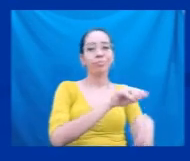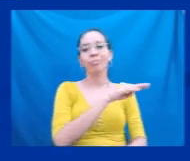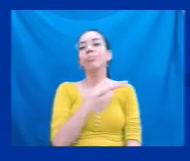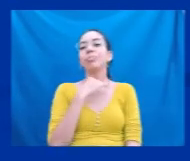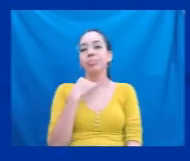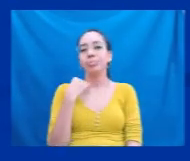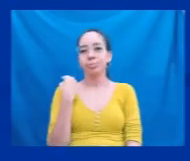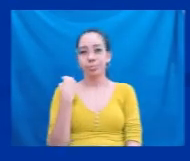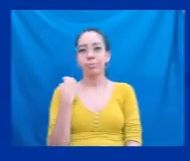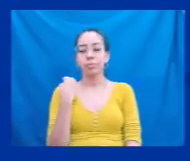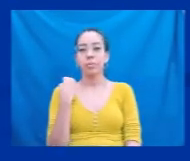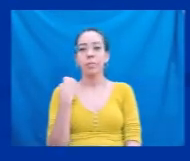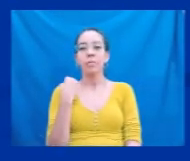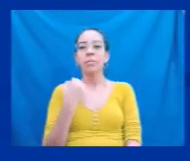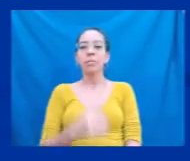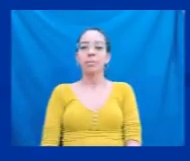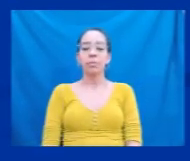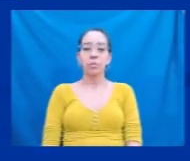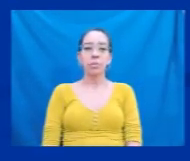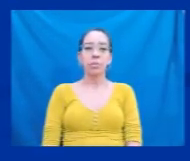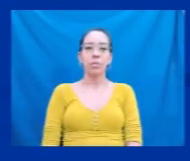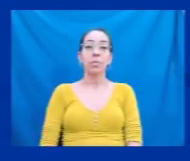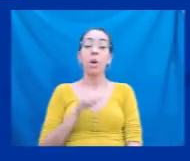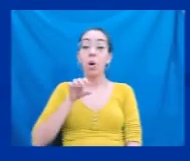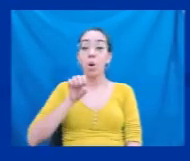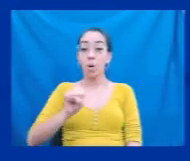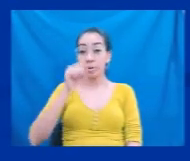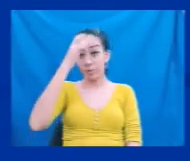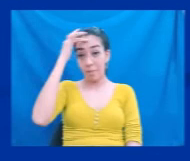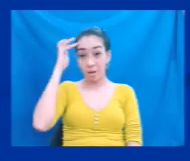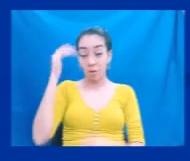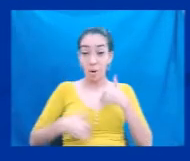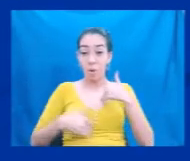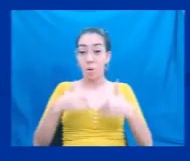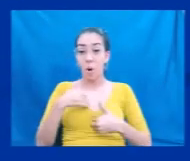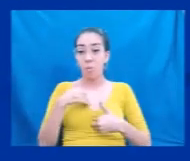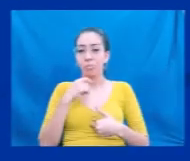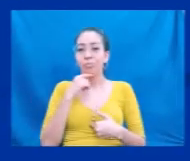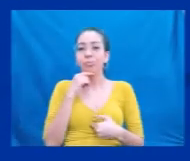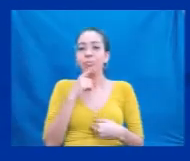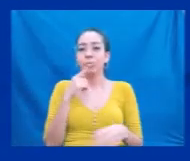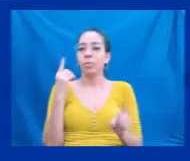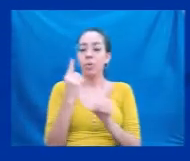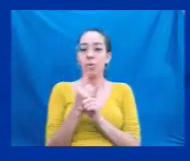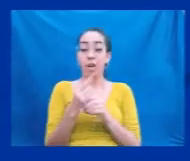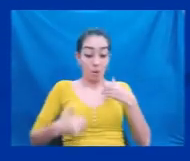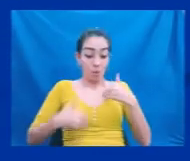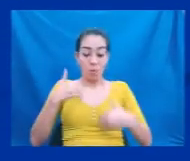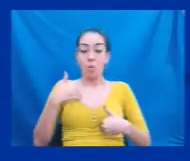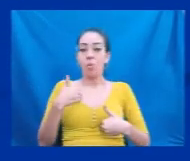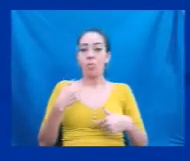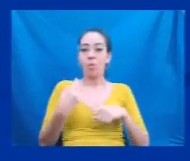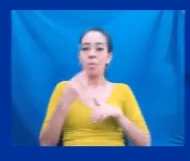pessoas feridas. E 8 corpos nunca foram encontrados. Isso aí é só para vocês terem noção do tamanho da devastação que um